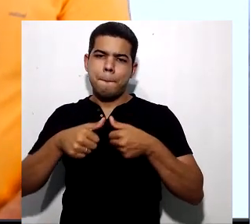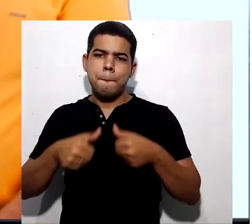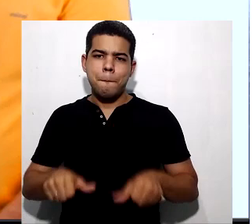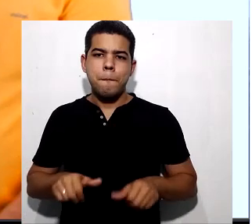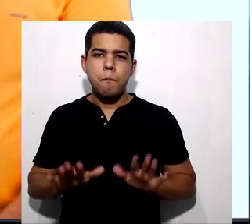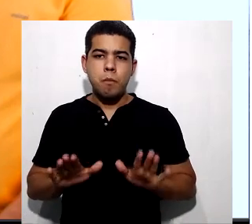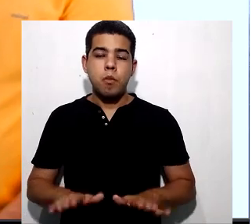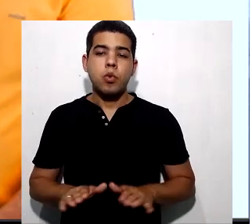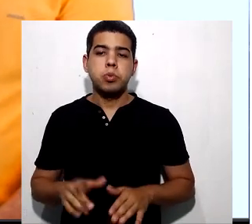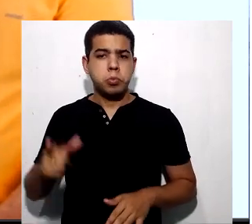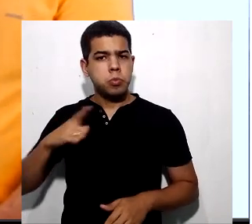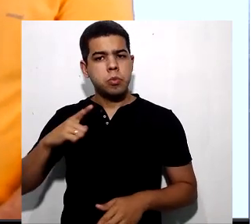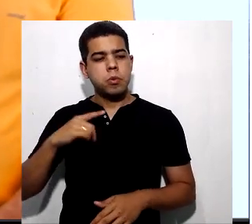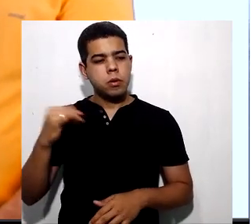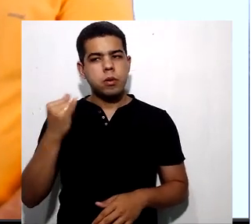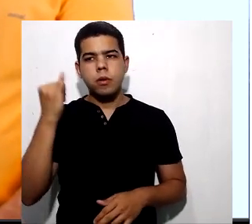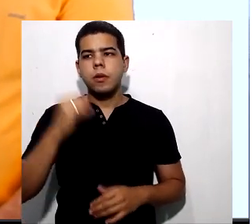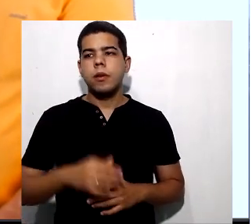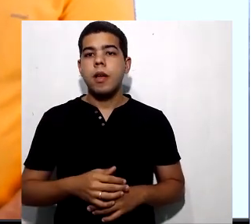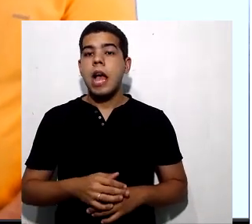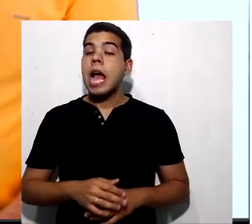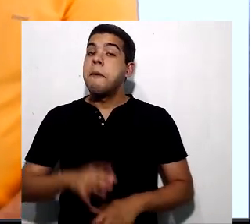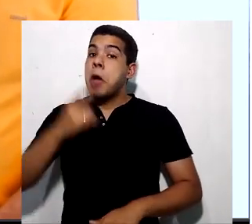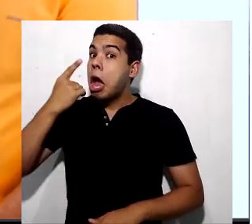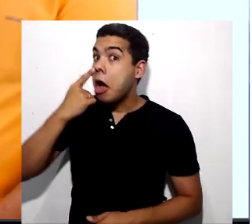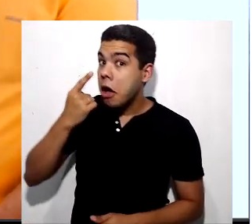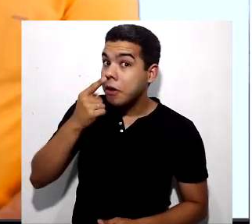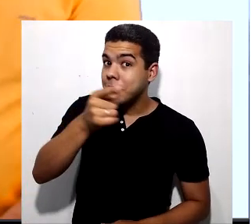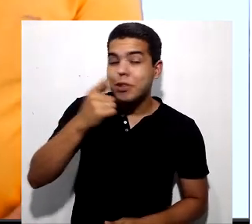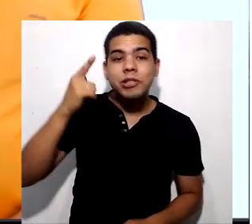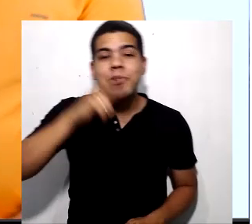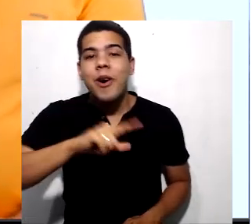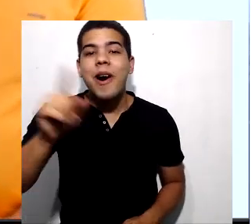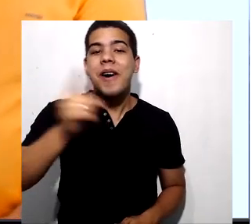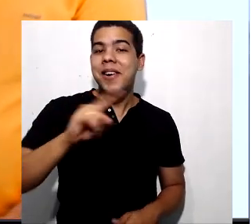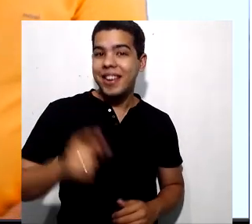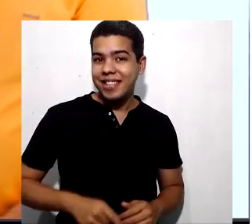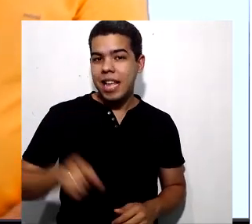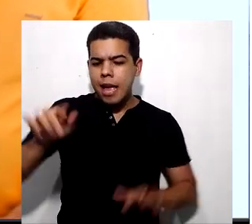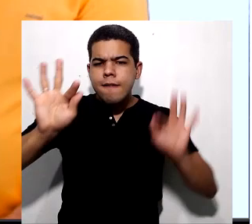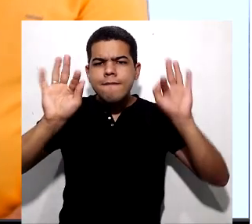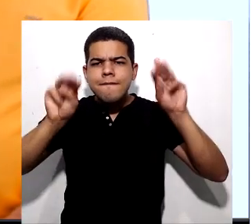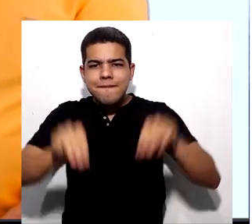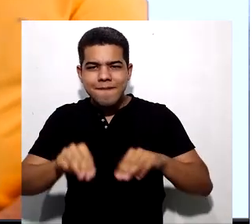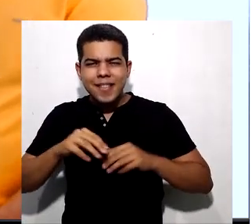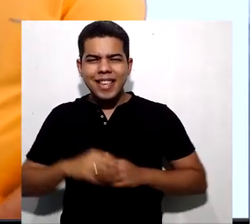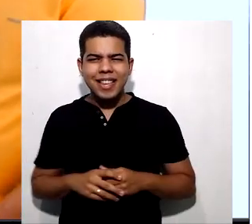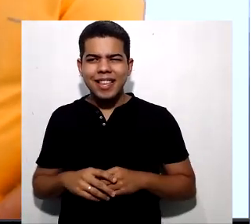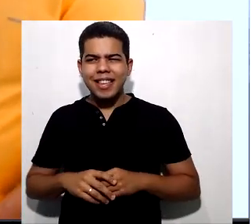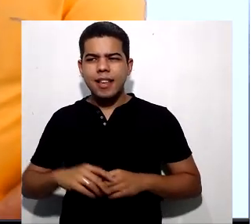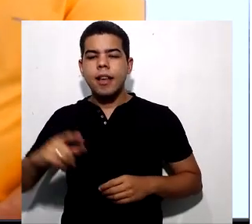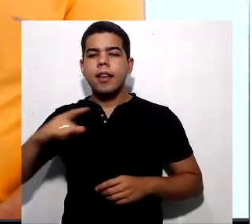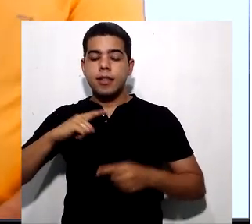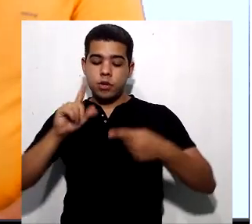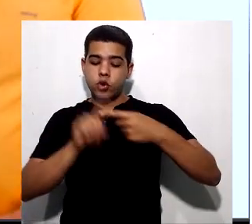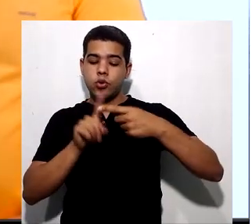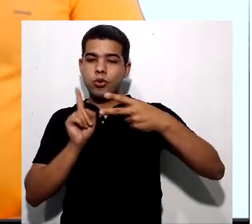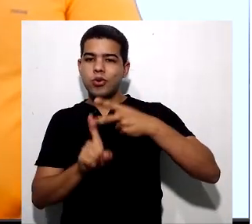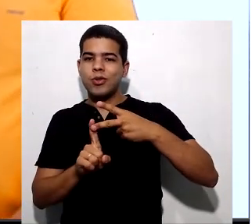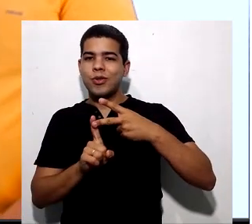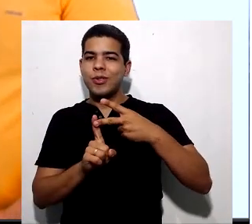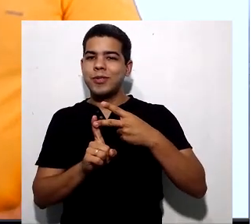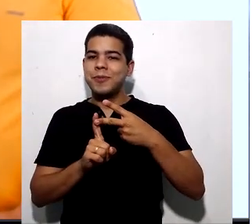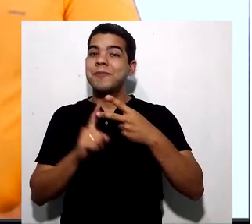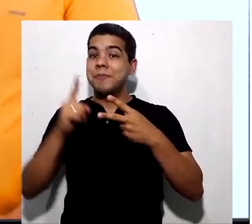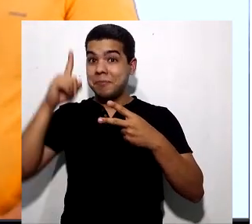tenho aqui, gostaria, um desafio para todos vocês, para a gente finalizar, um desafio. Coloquei 2 desafios para